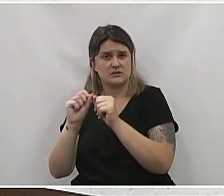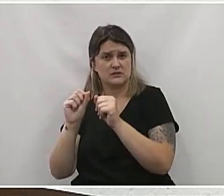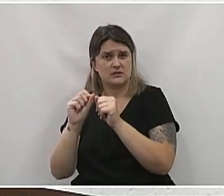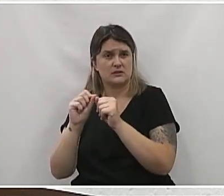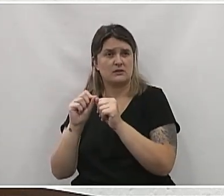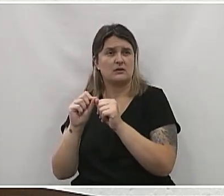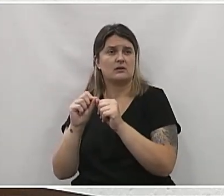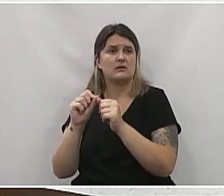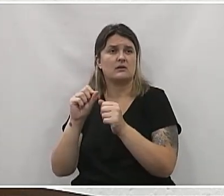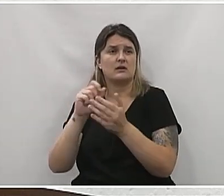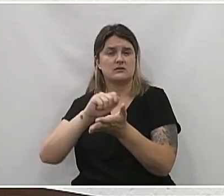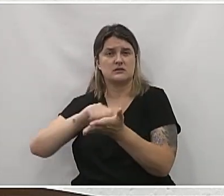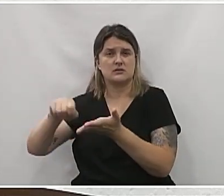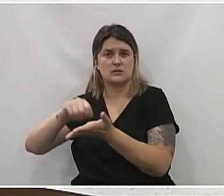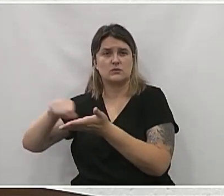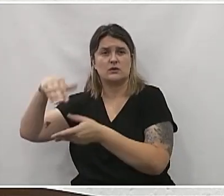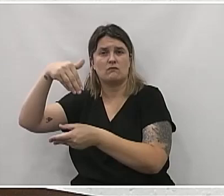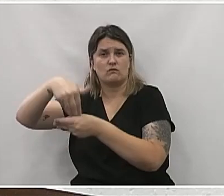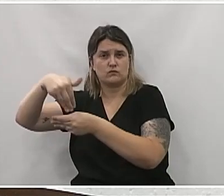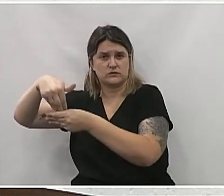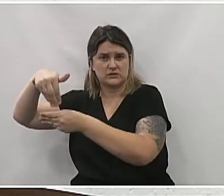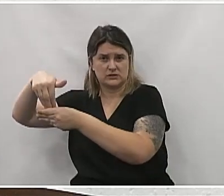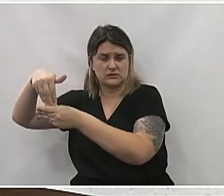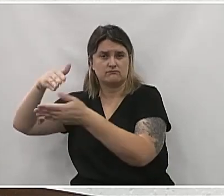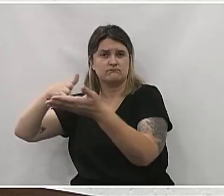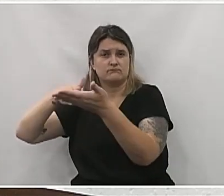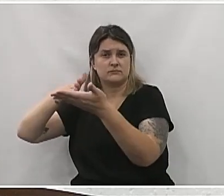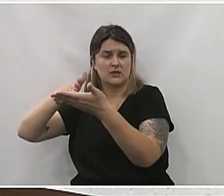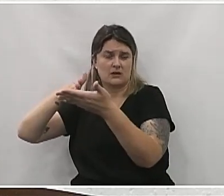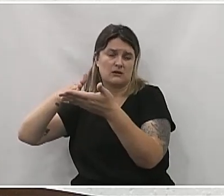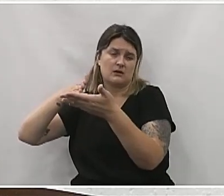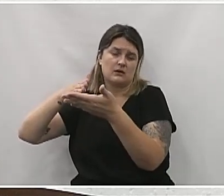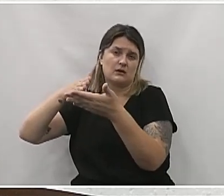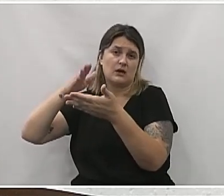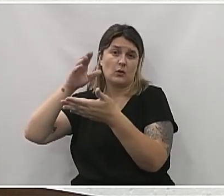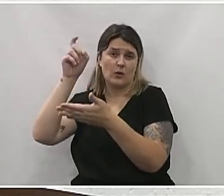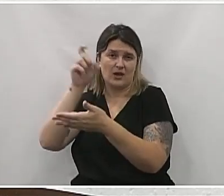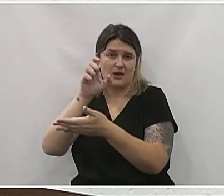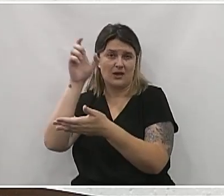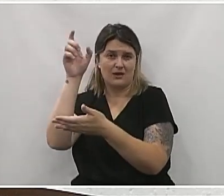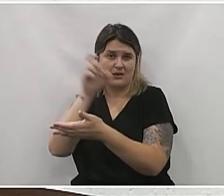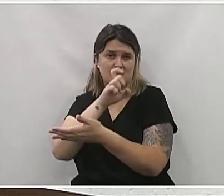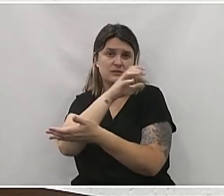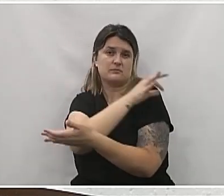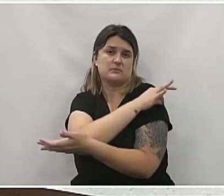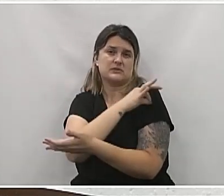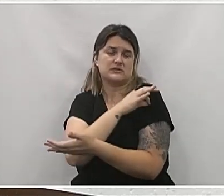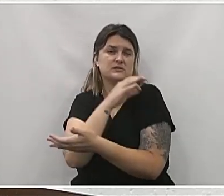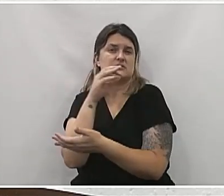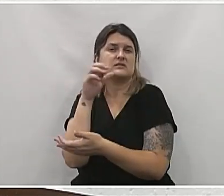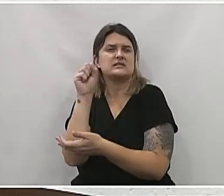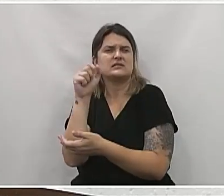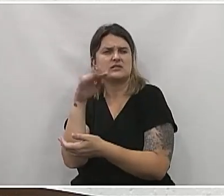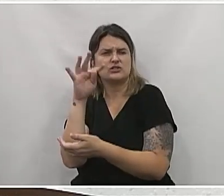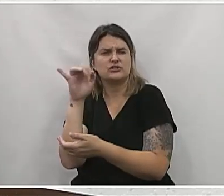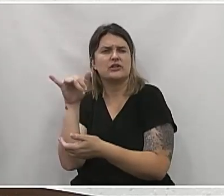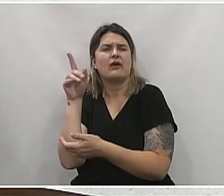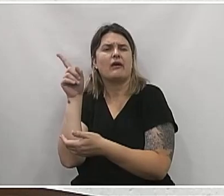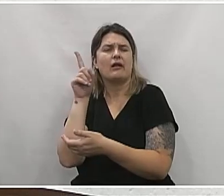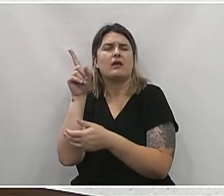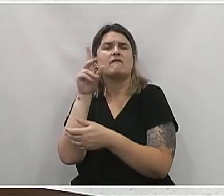até então a votação das contas do ex-prefeito Santim, ao qual pegou falas de vários